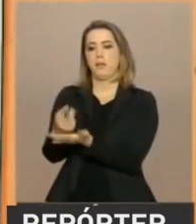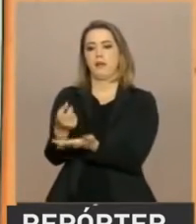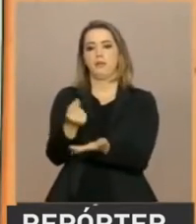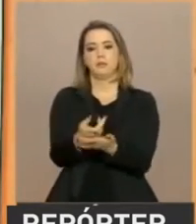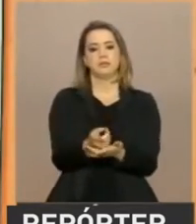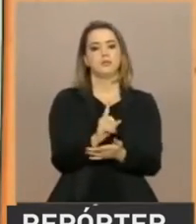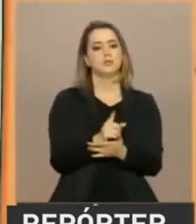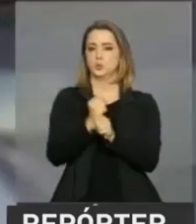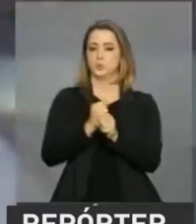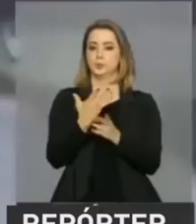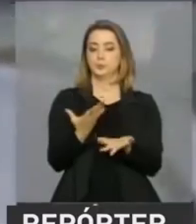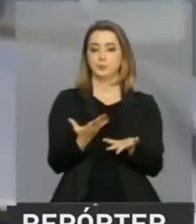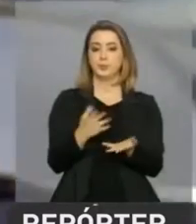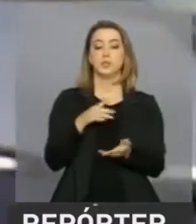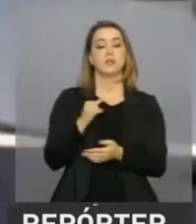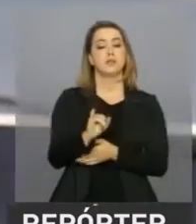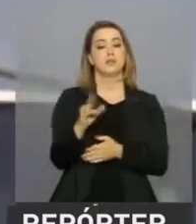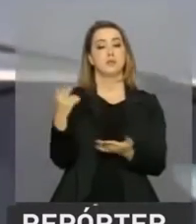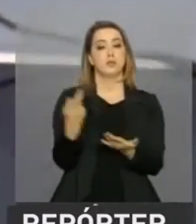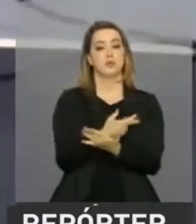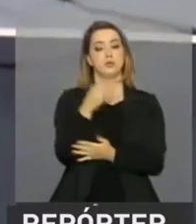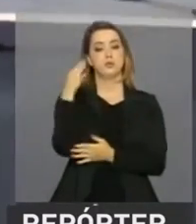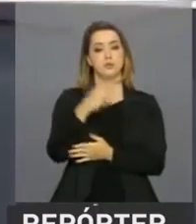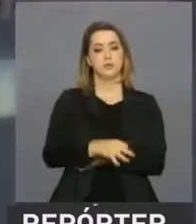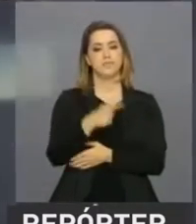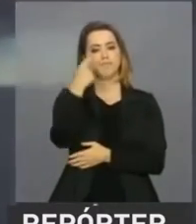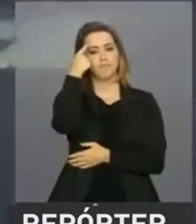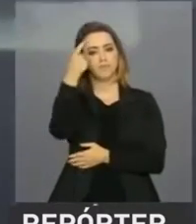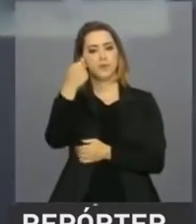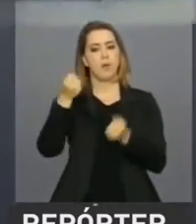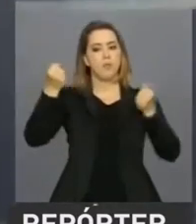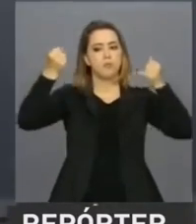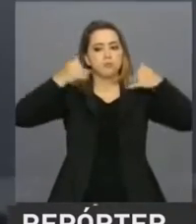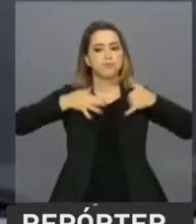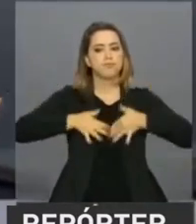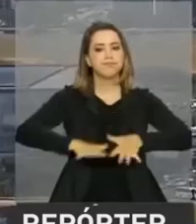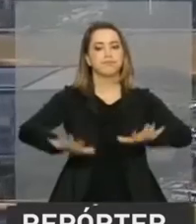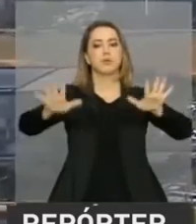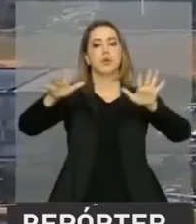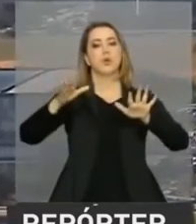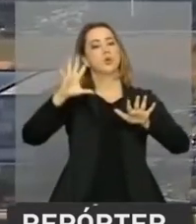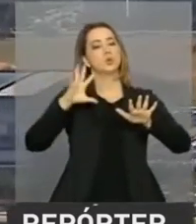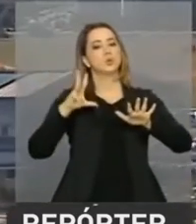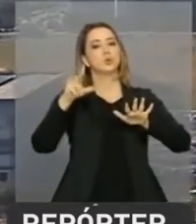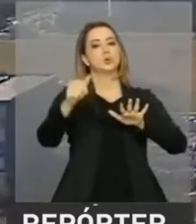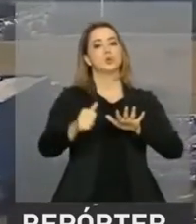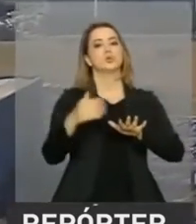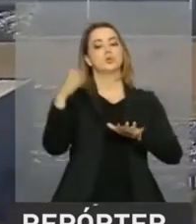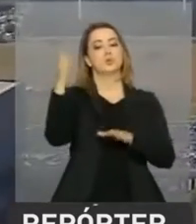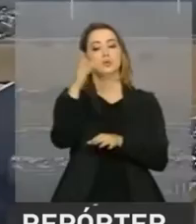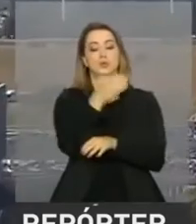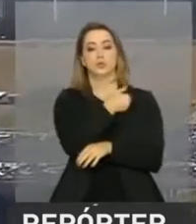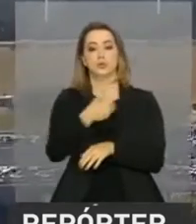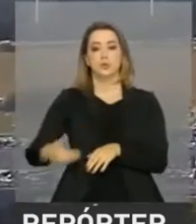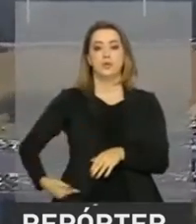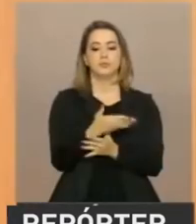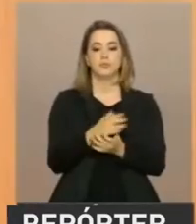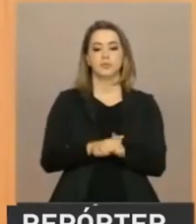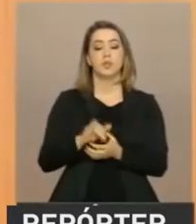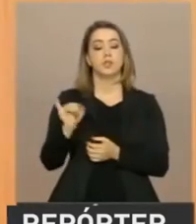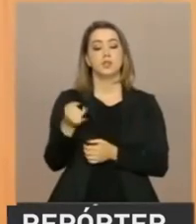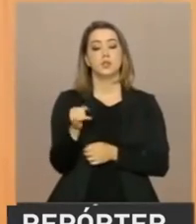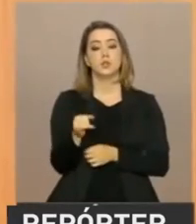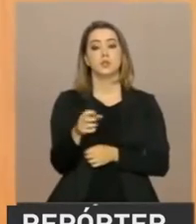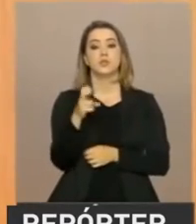farão parte desse novo modelo se tudo der certo a idéia é expandir o serviço para toda a administração pública federal